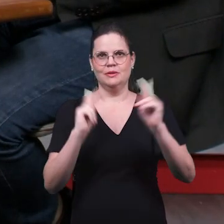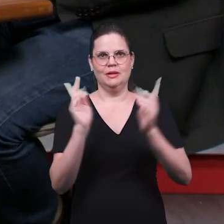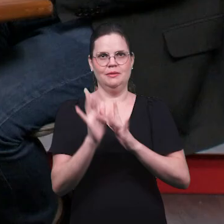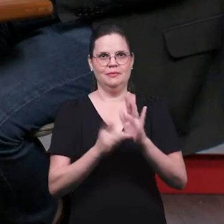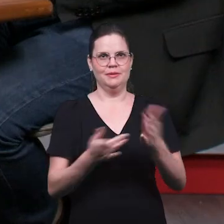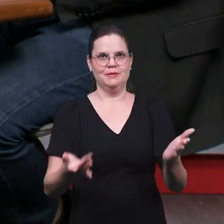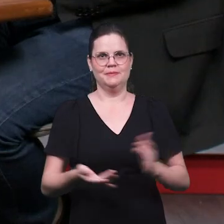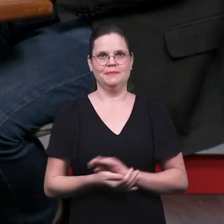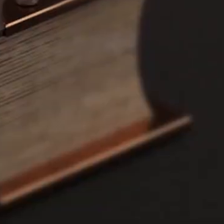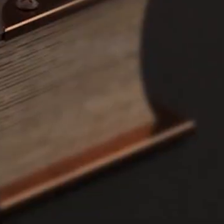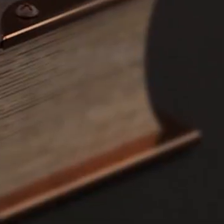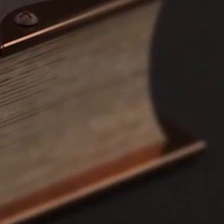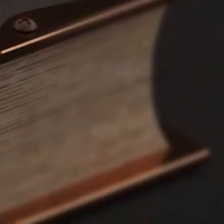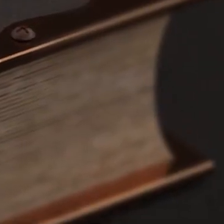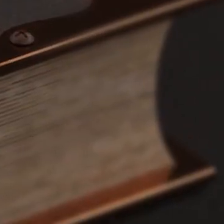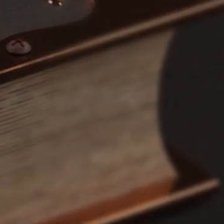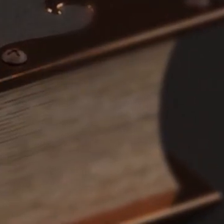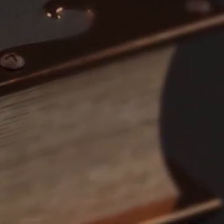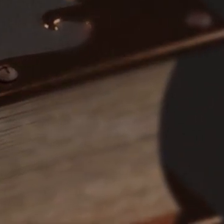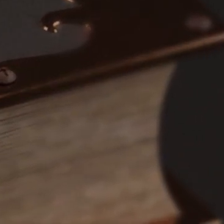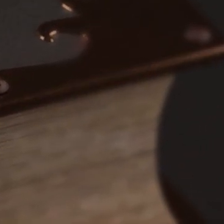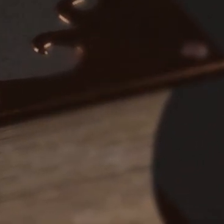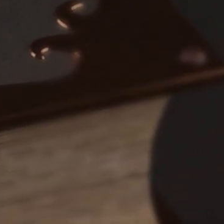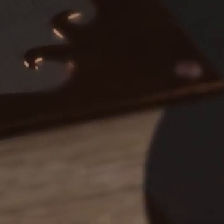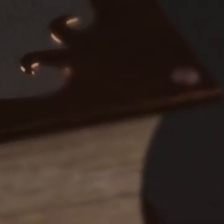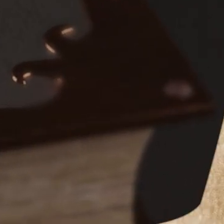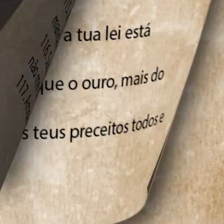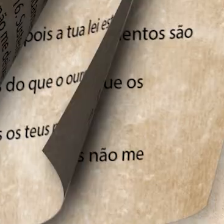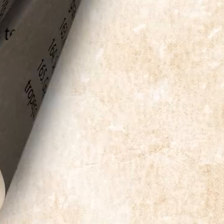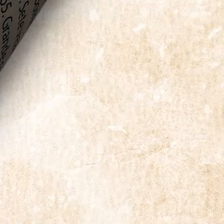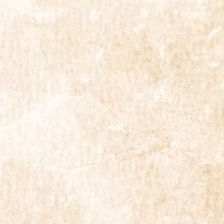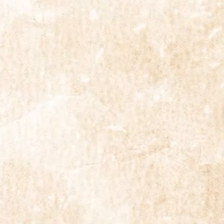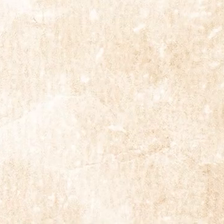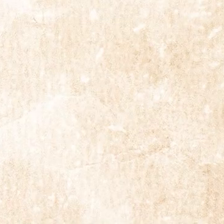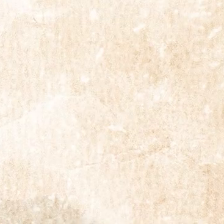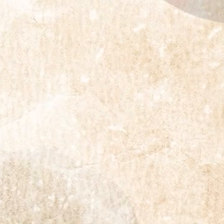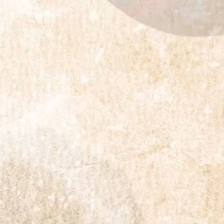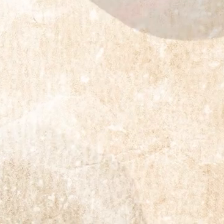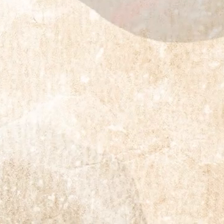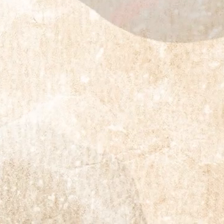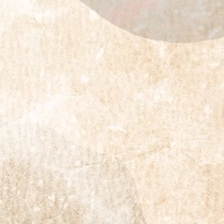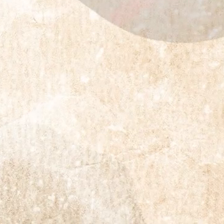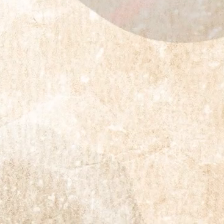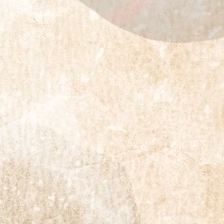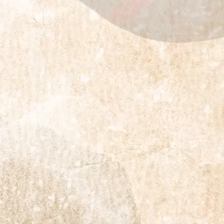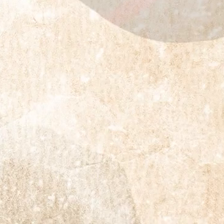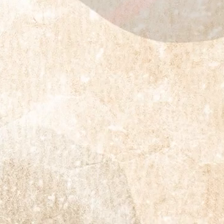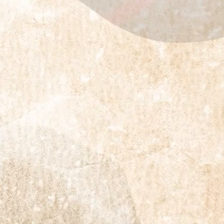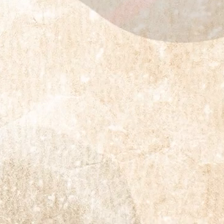paz do Senhor.